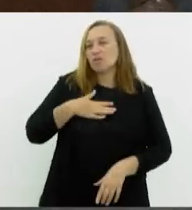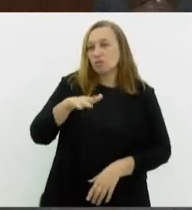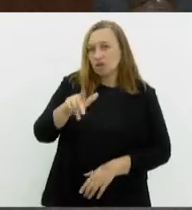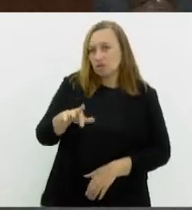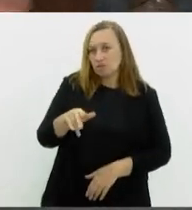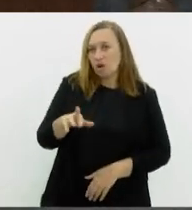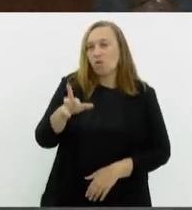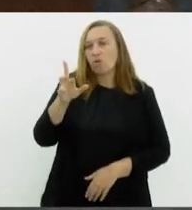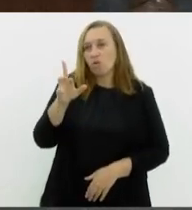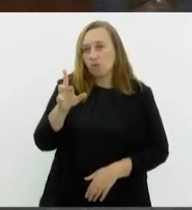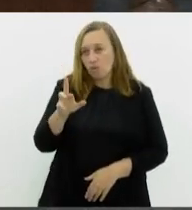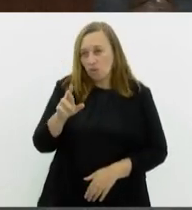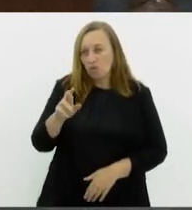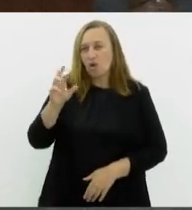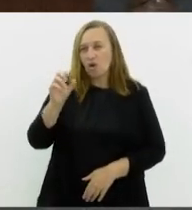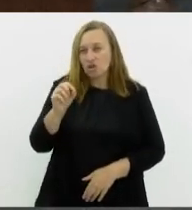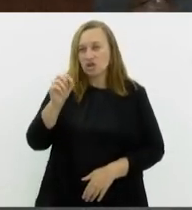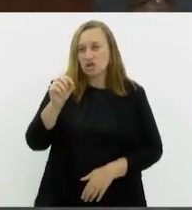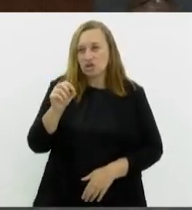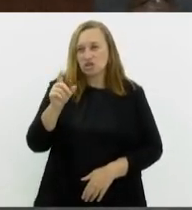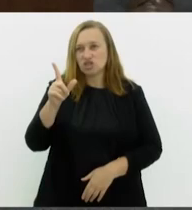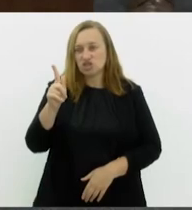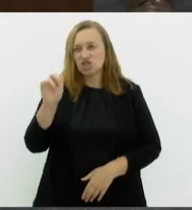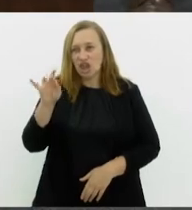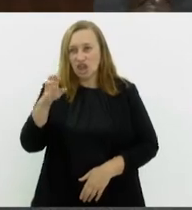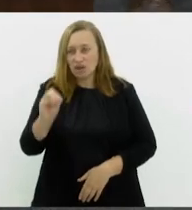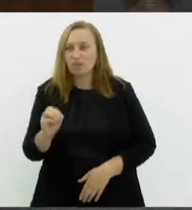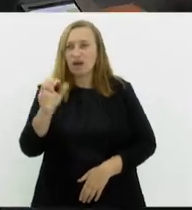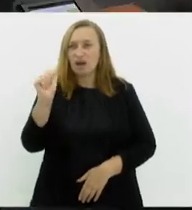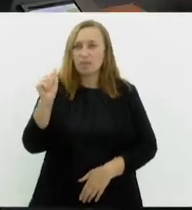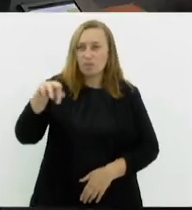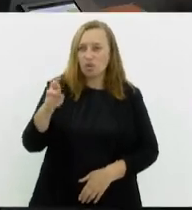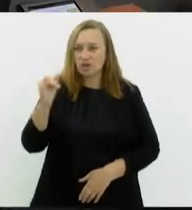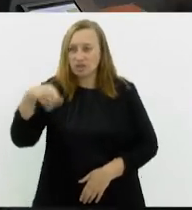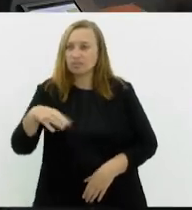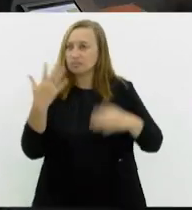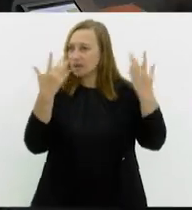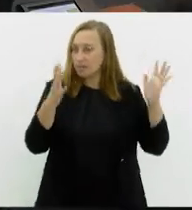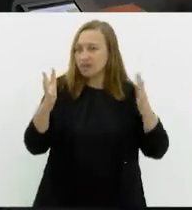Janeiro. Parabéns pela audiência pública. Obrigado, presidente.